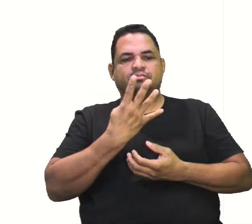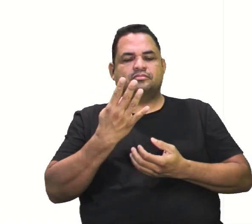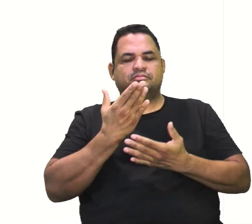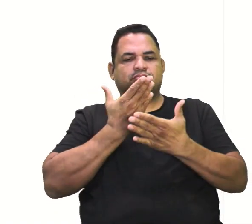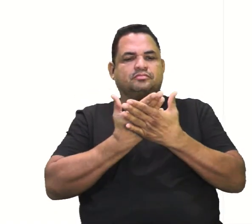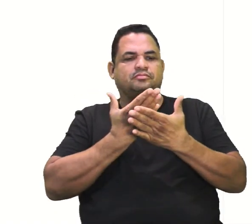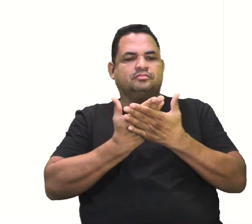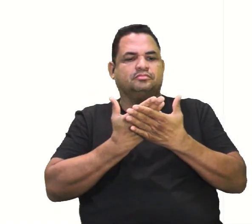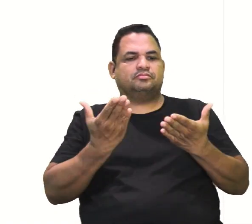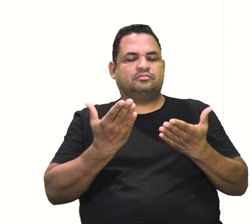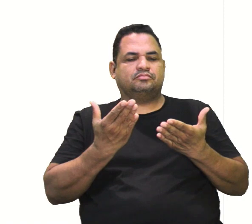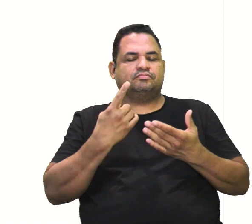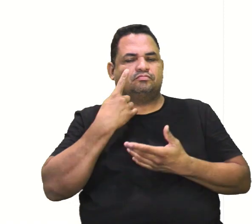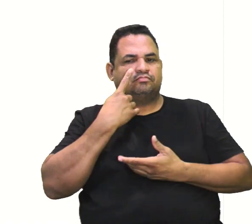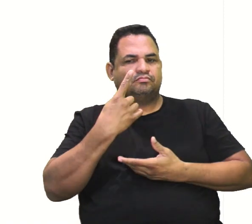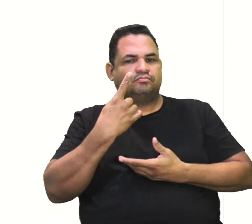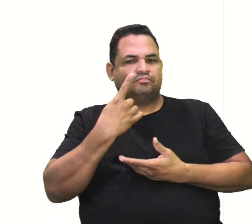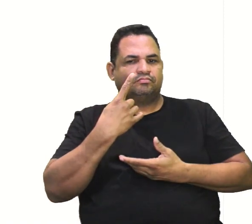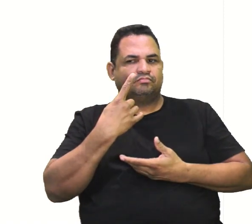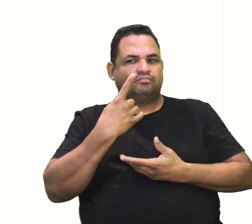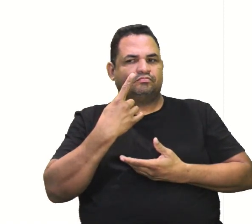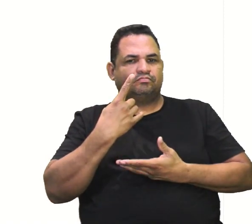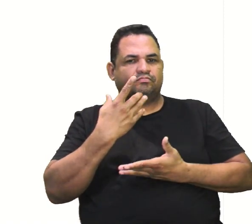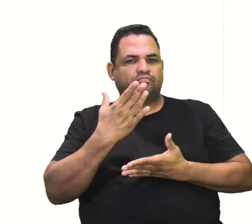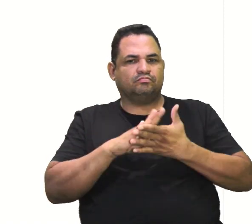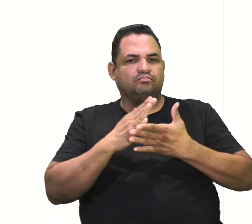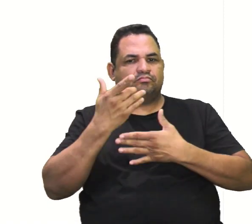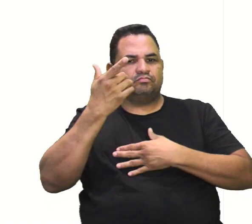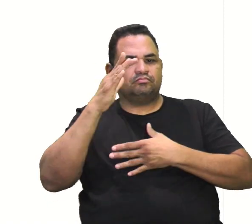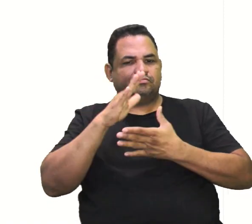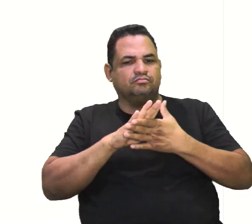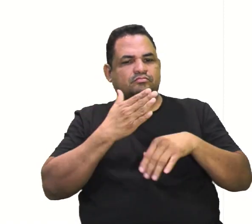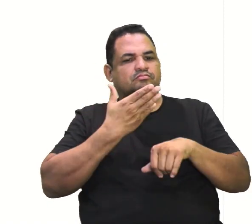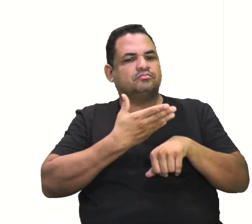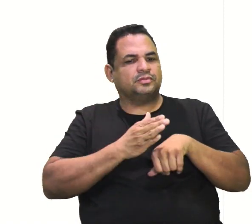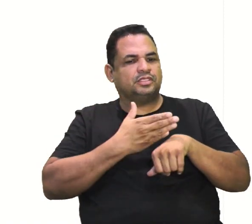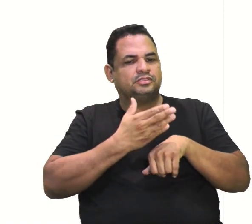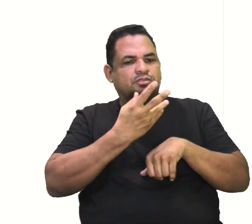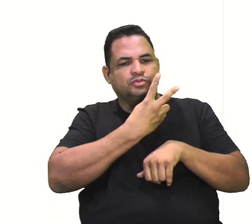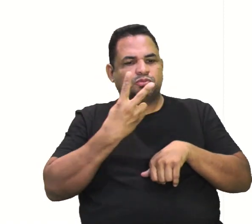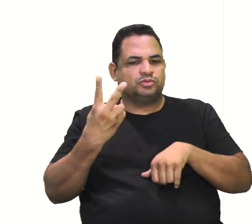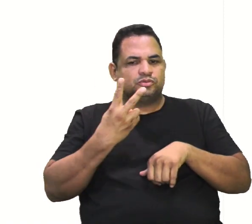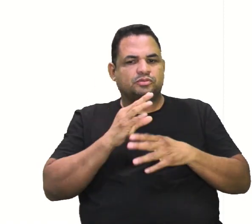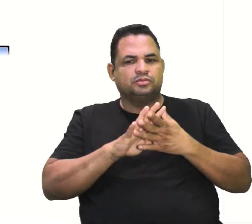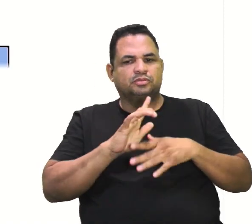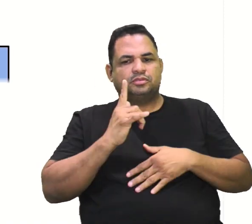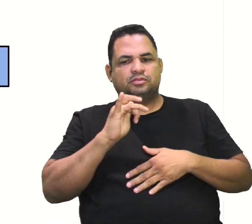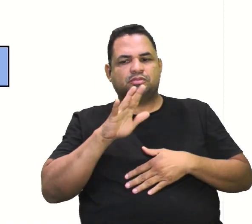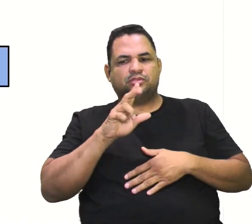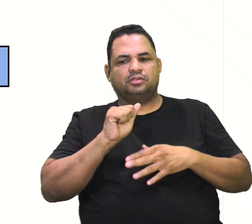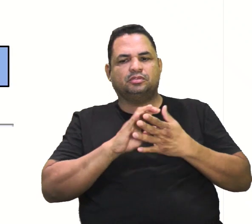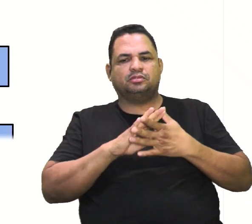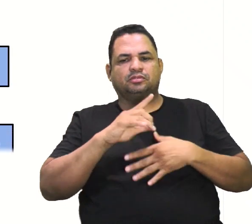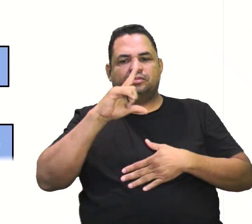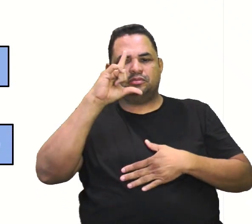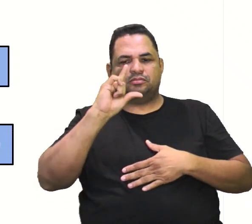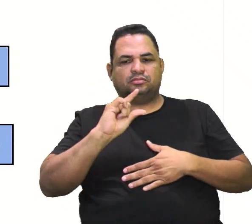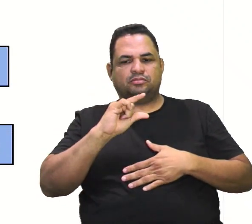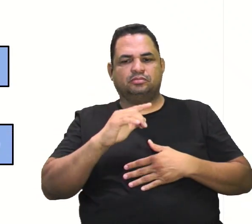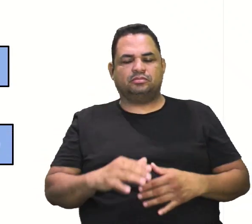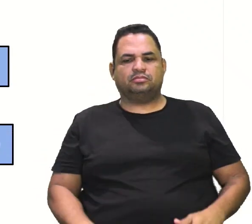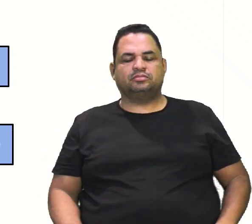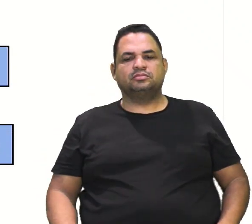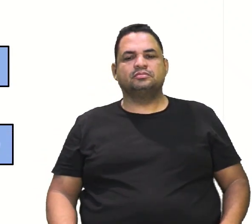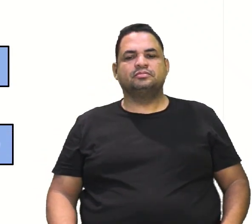gente estudou mesmo, que a gente se concentrou aqui, foram em 2. Na geral e na